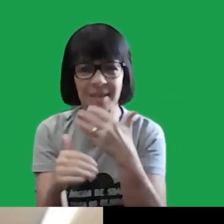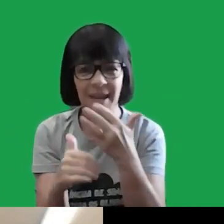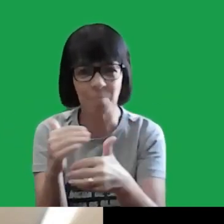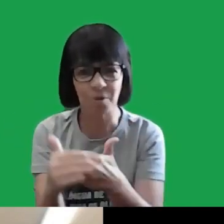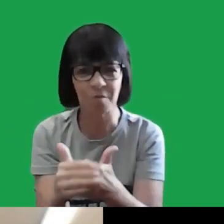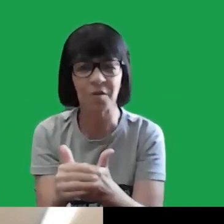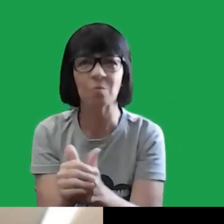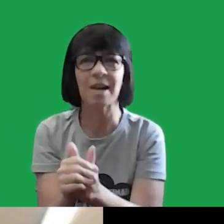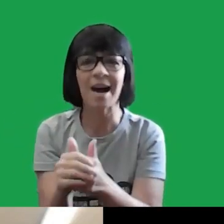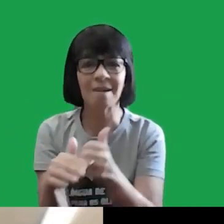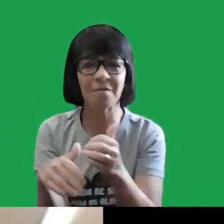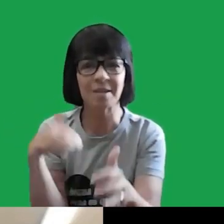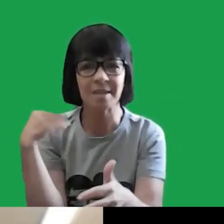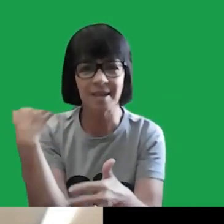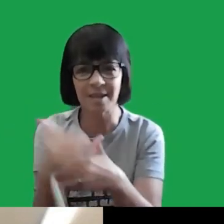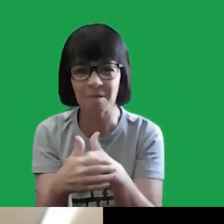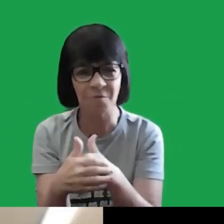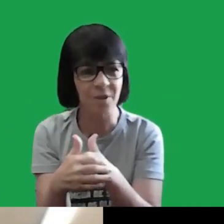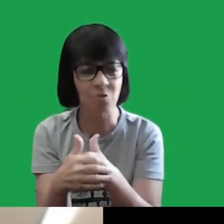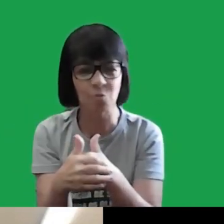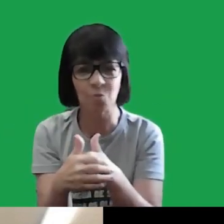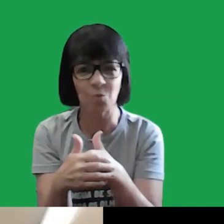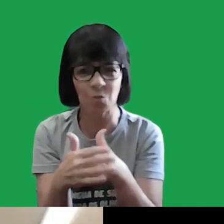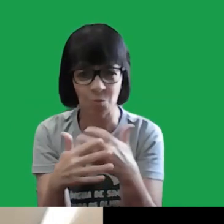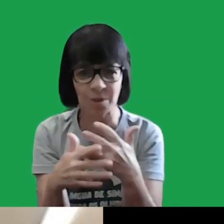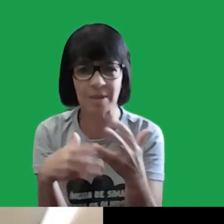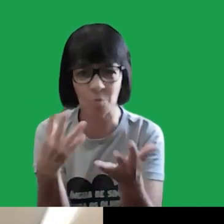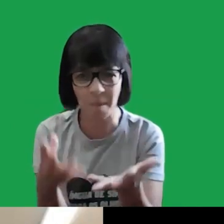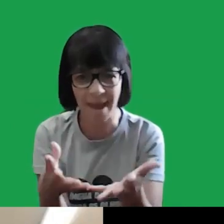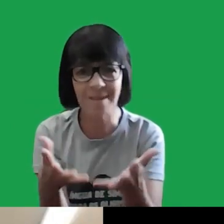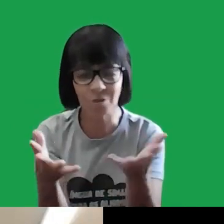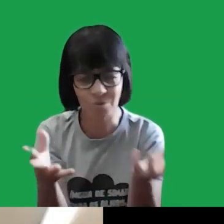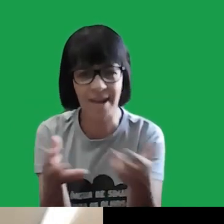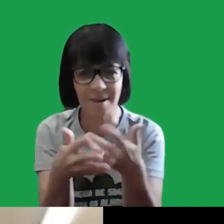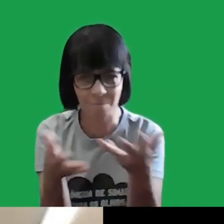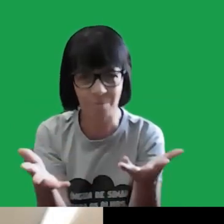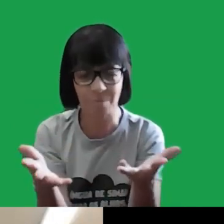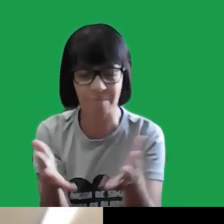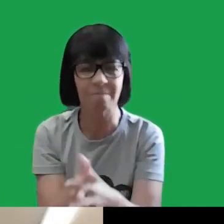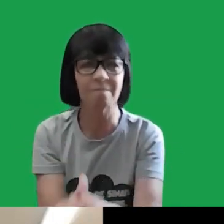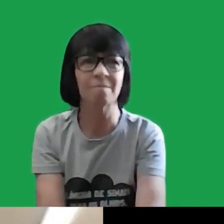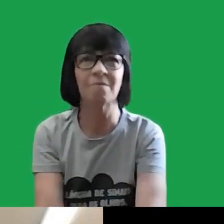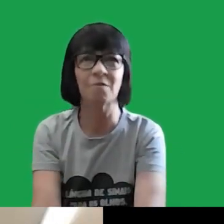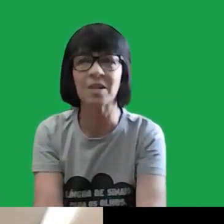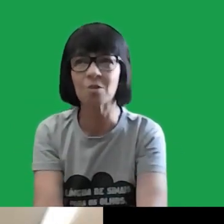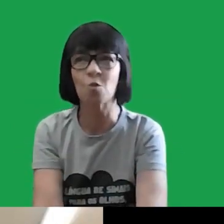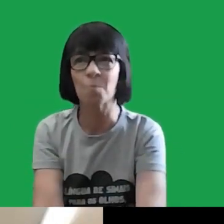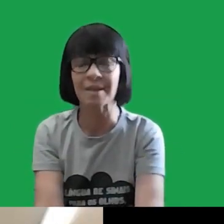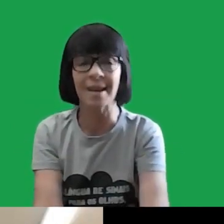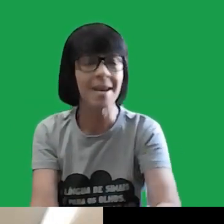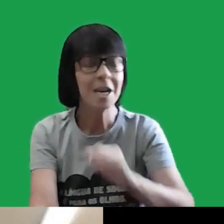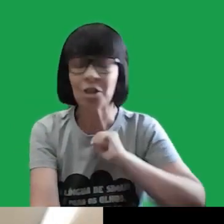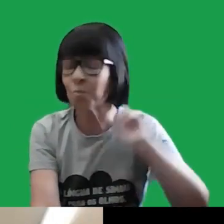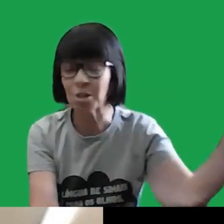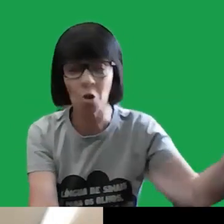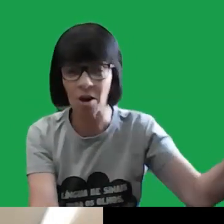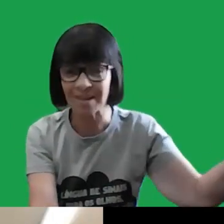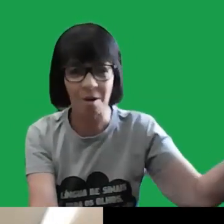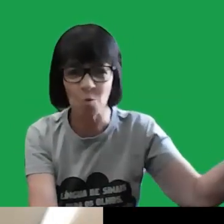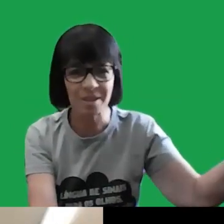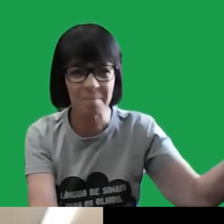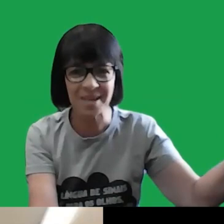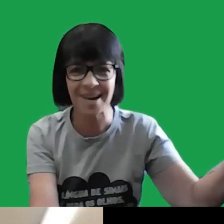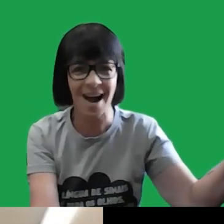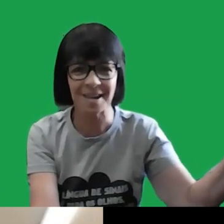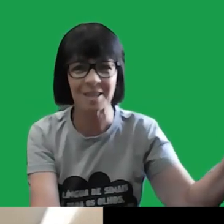fiz esse tempo que faltava, em seguida fiz o ensino médio, né? Fiz, completei numa